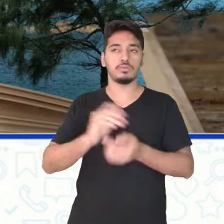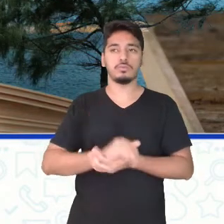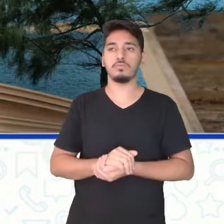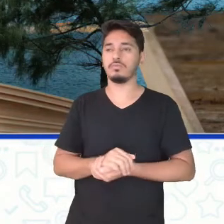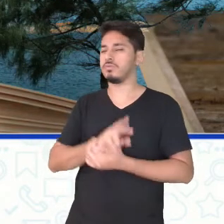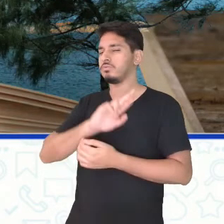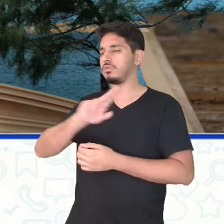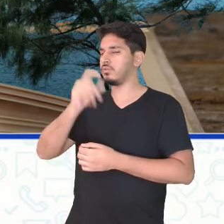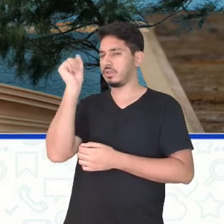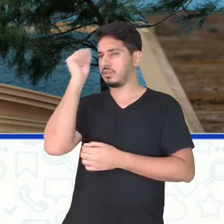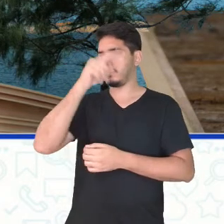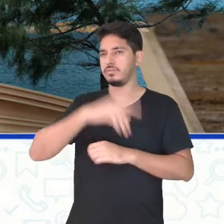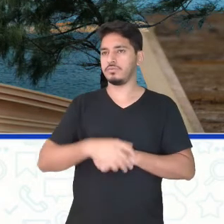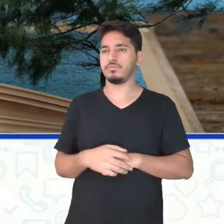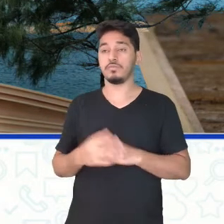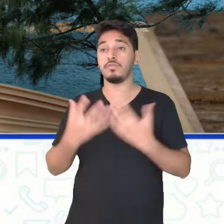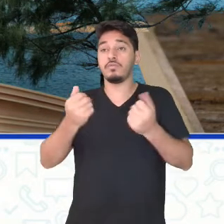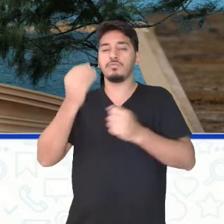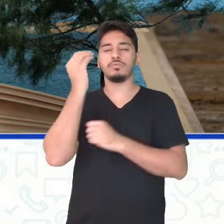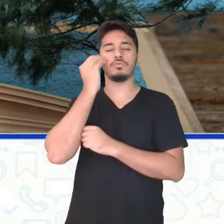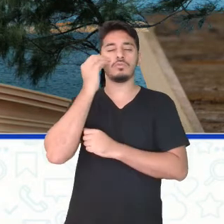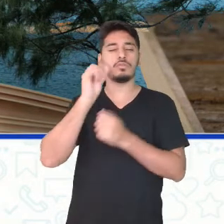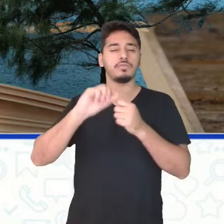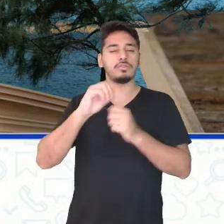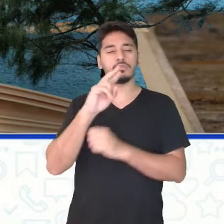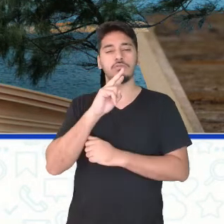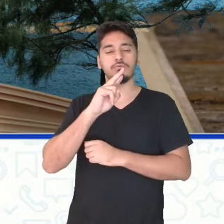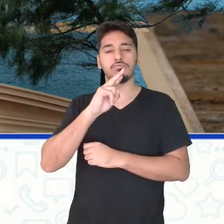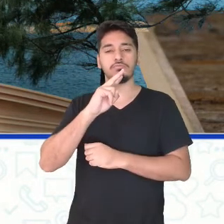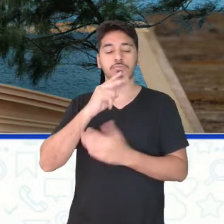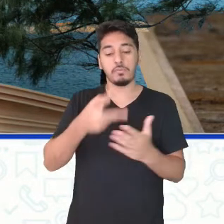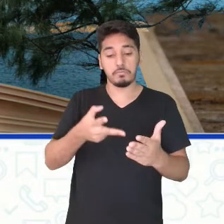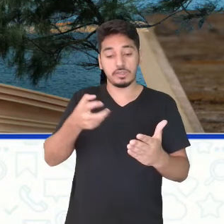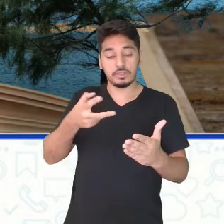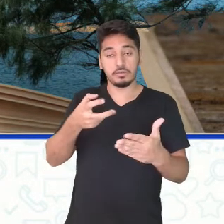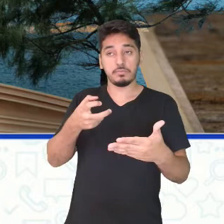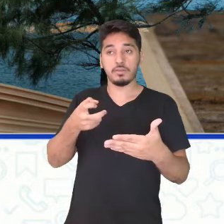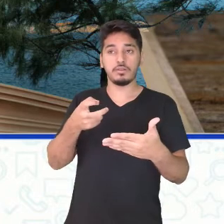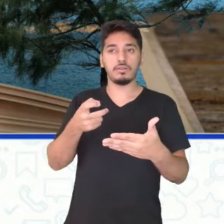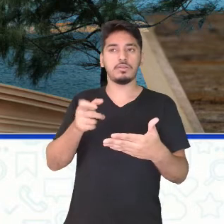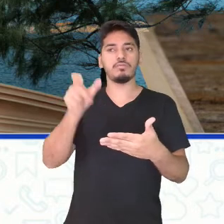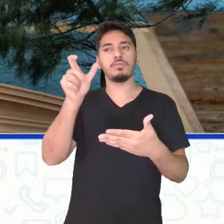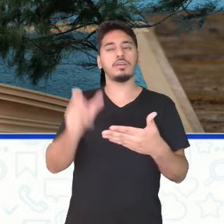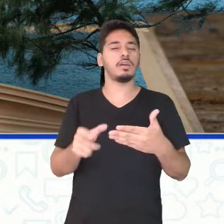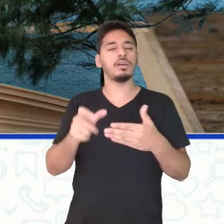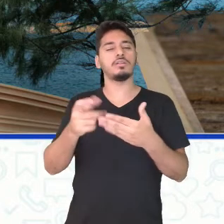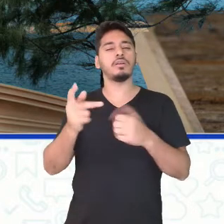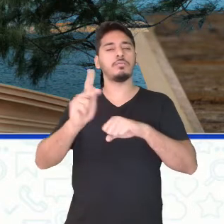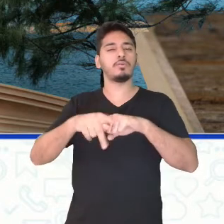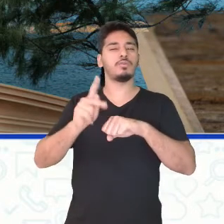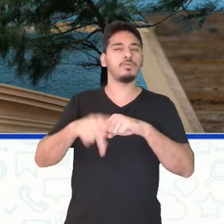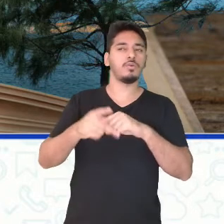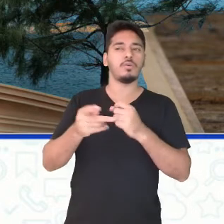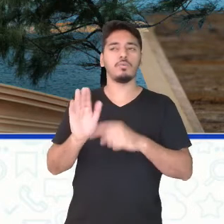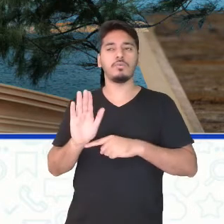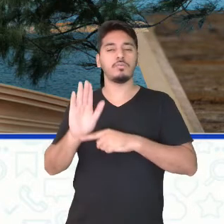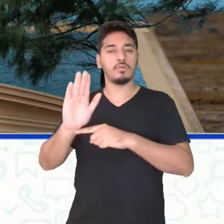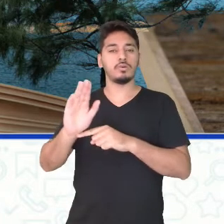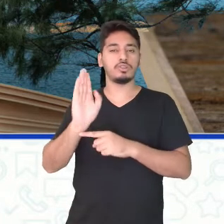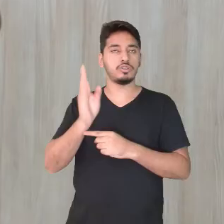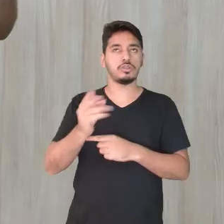Não é difícil, né? Vamos tentar fazer esse reconhecimento sobre a quem cada pronome destacado se refere. Agora que a